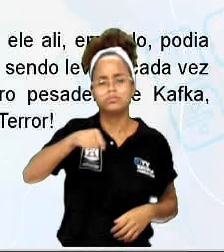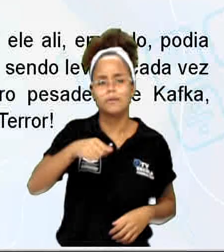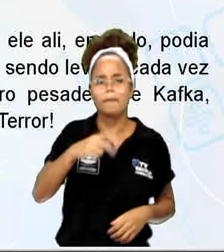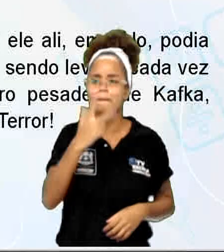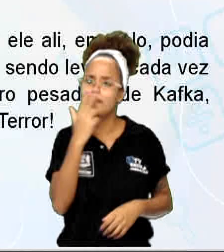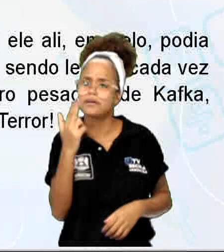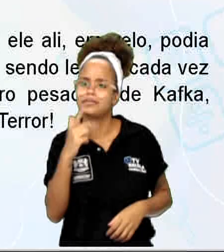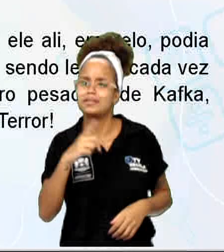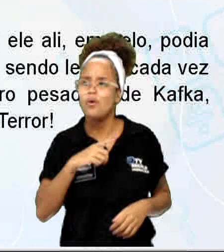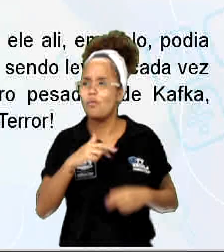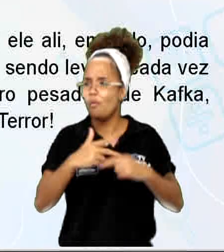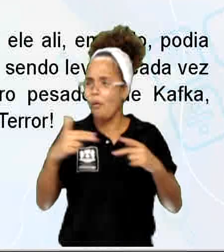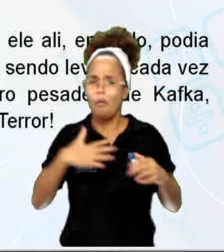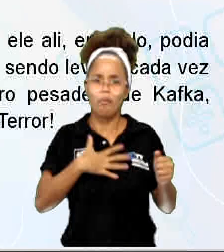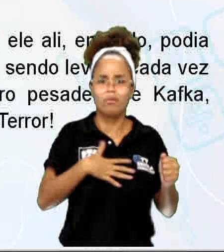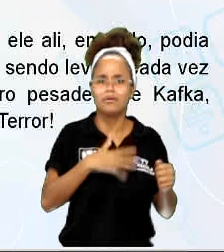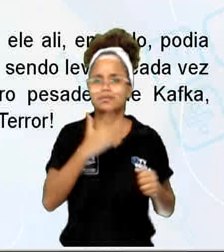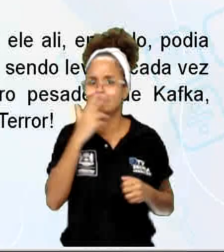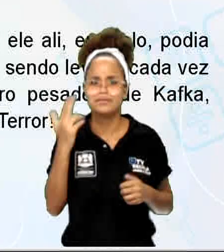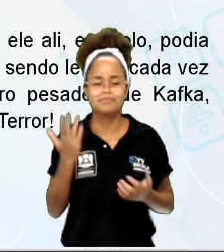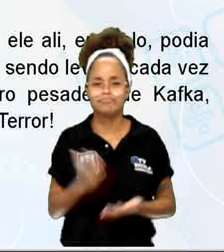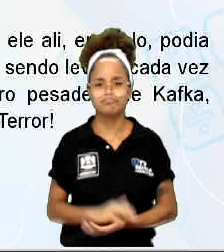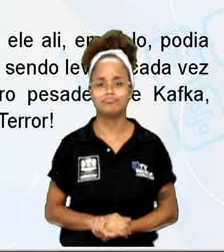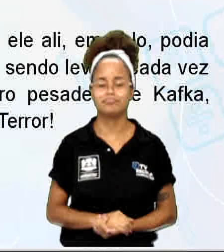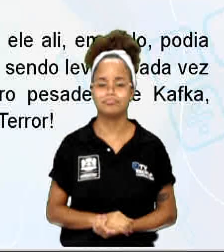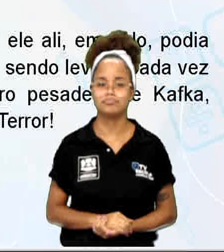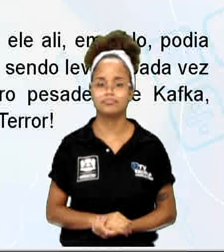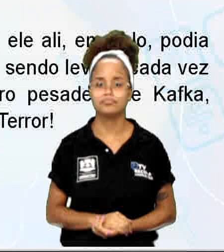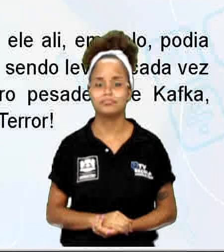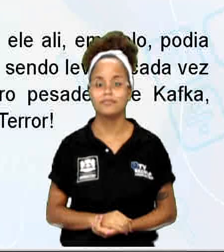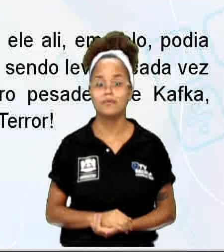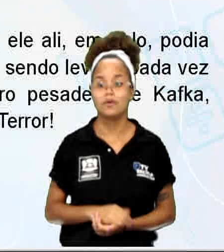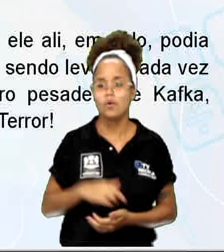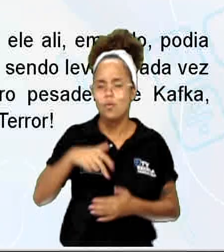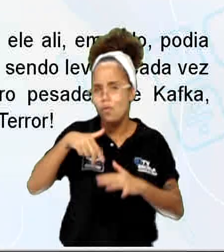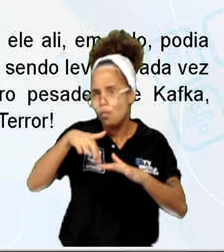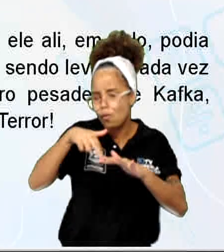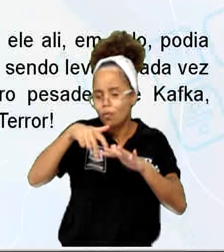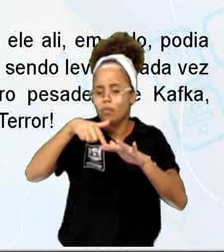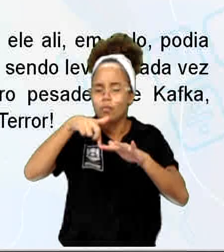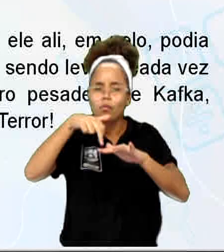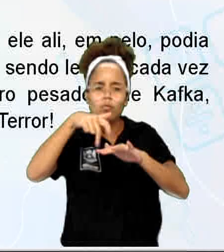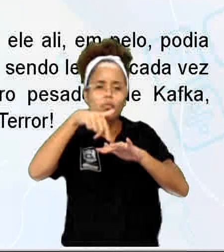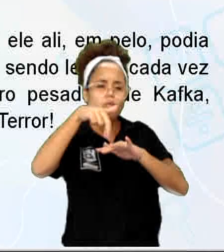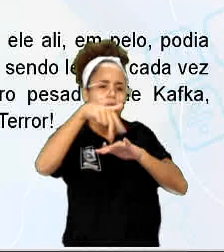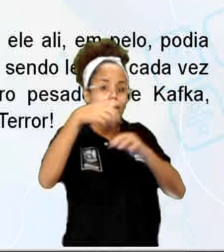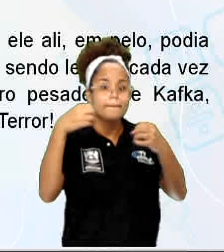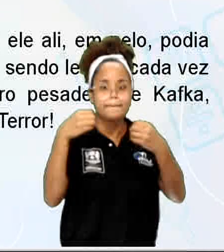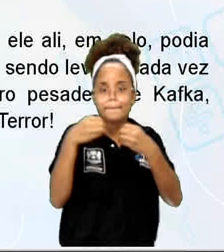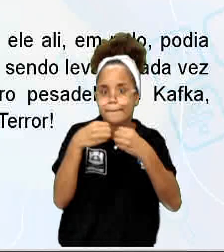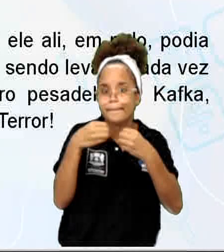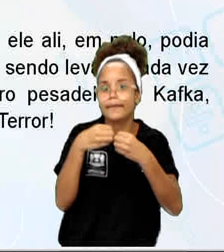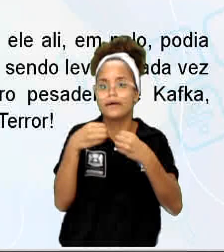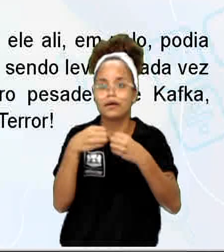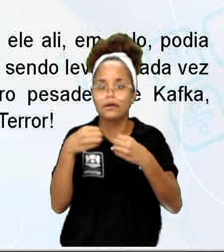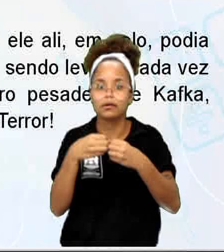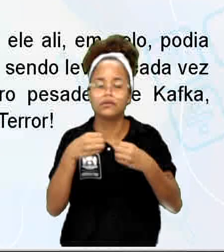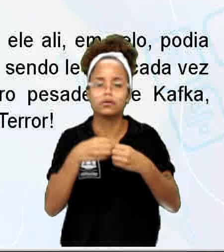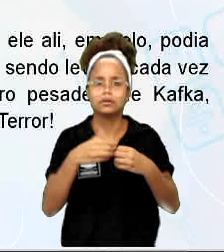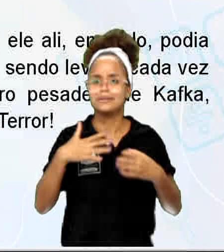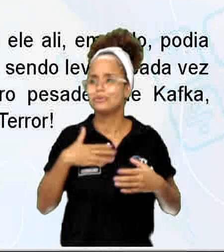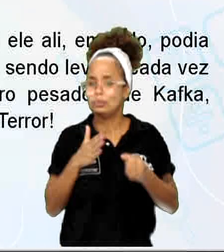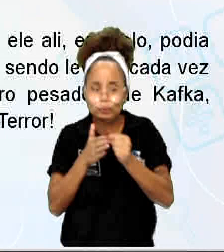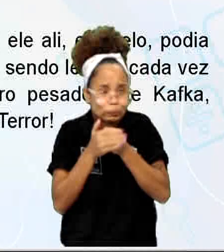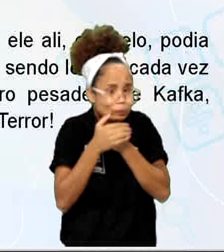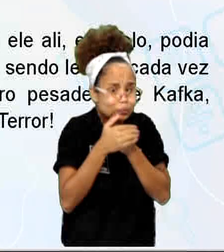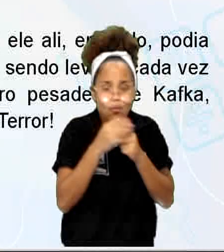executar um balé grotesco e mal ensaiado. Os passos na escada se aproximavam e ele, sem onde se